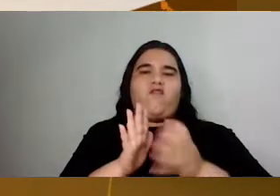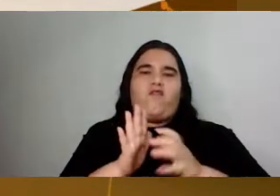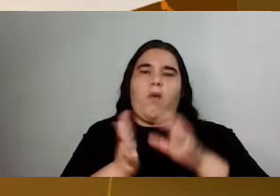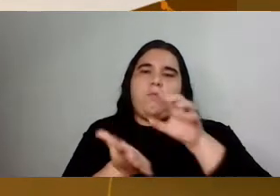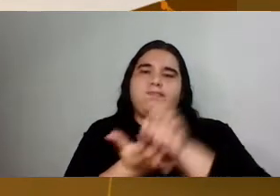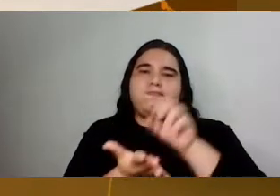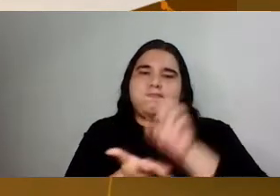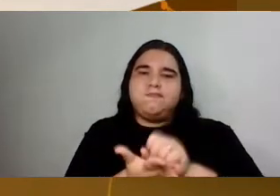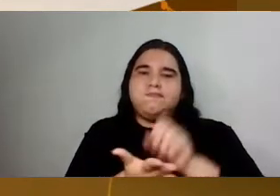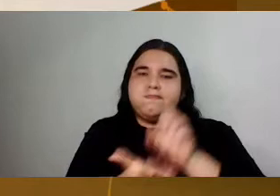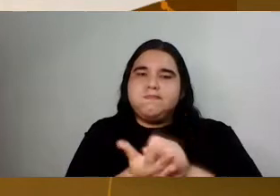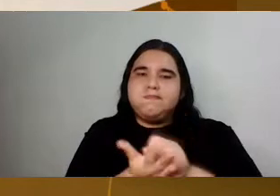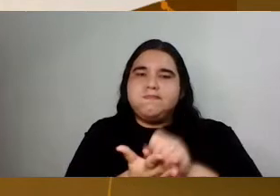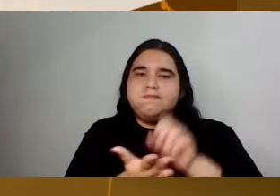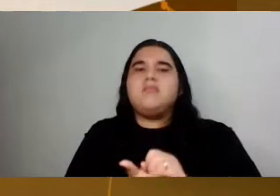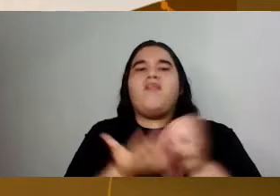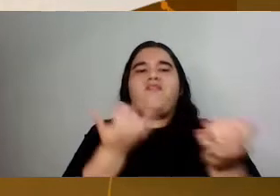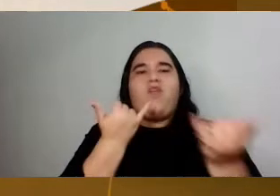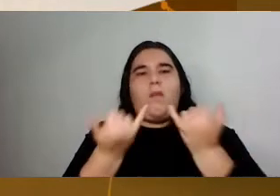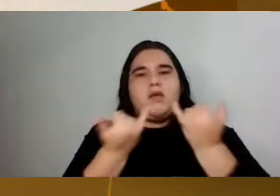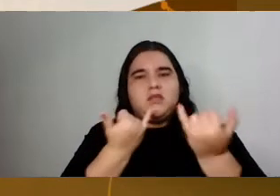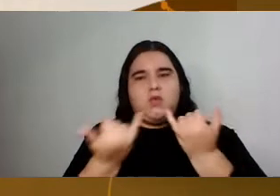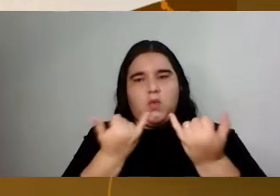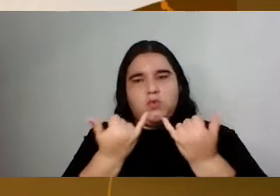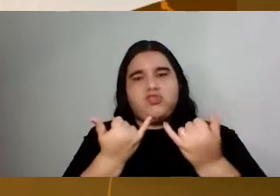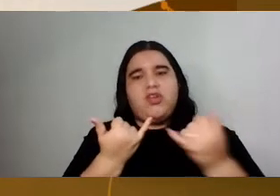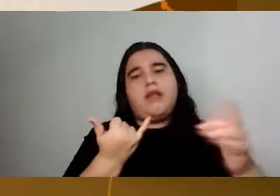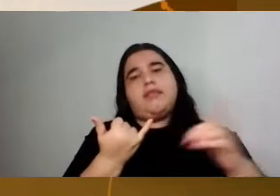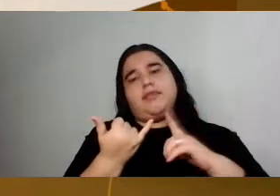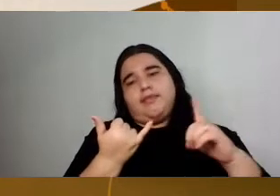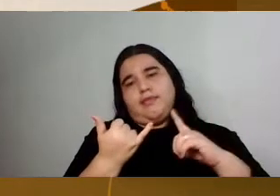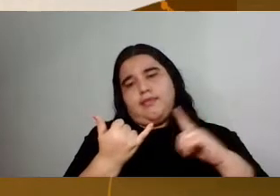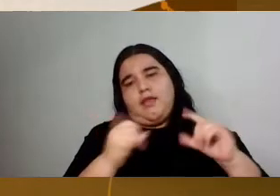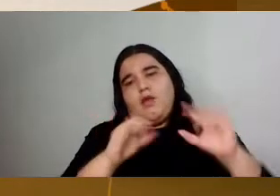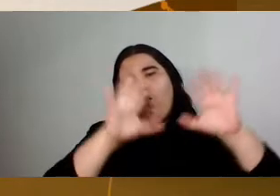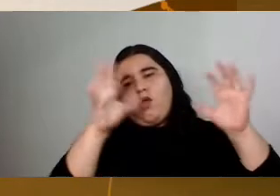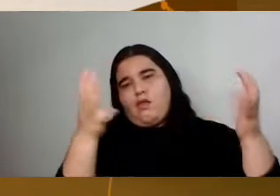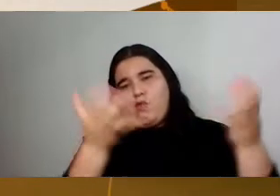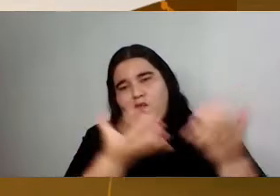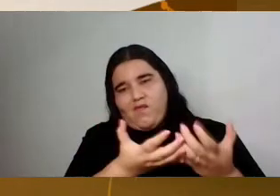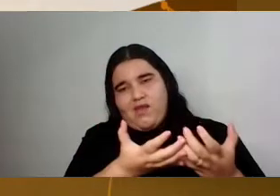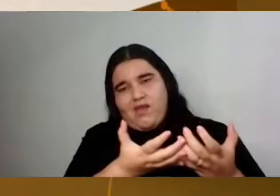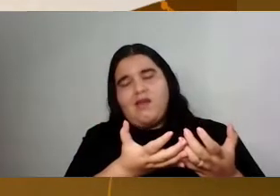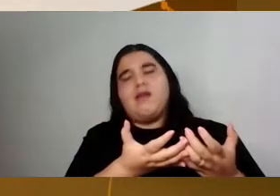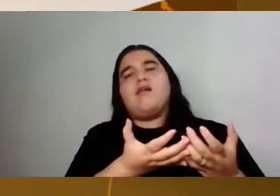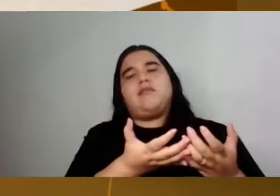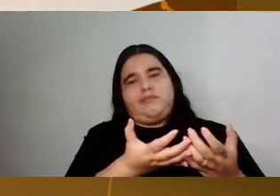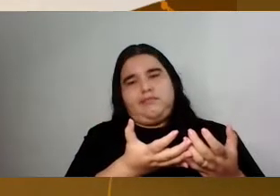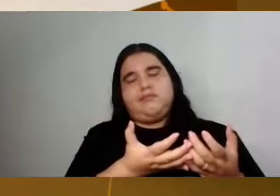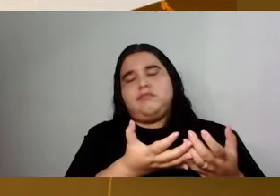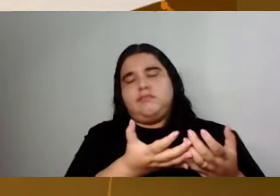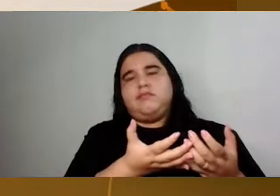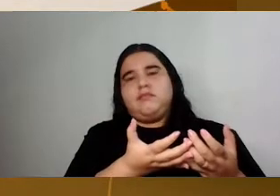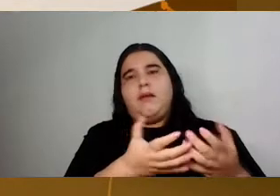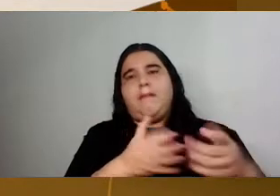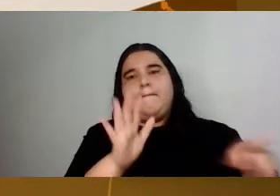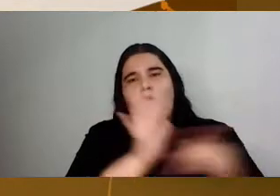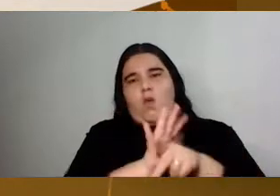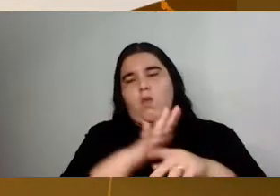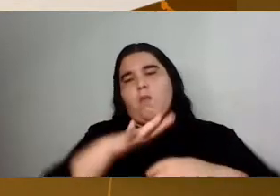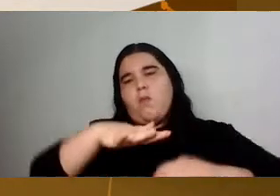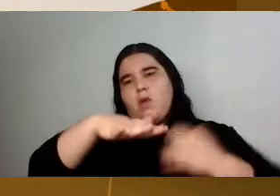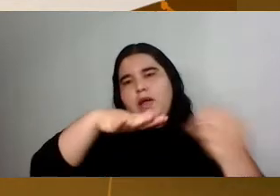Esse processamento está armazenado num servidor virtual da empresa, centralizado no data center da empresa, e aí ele